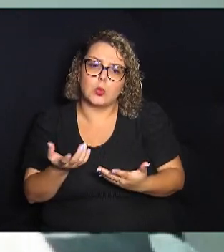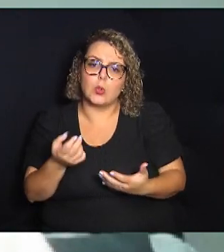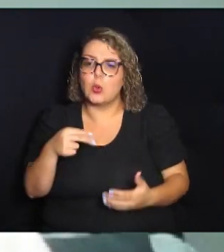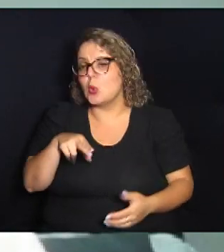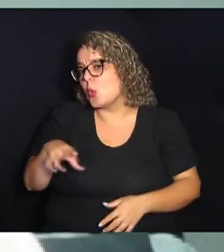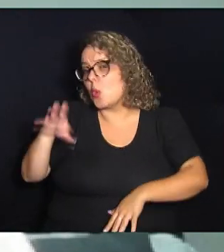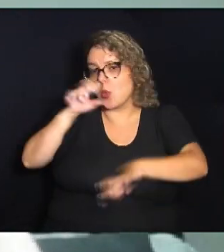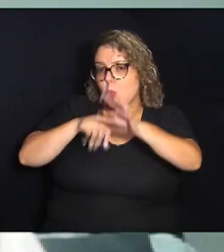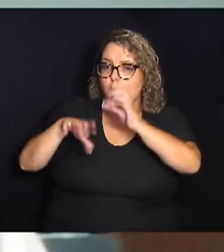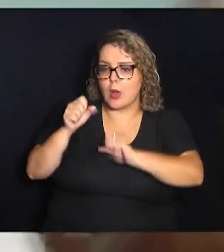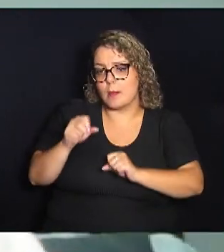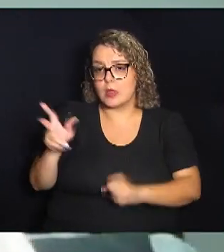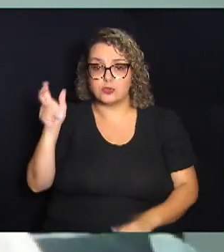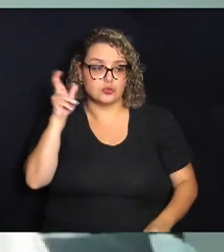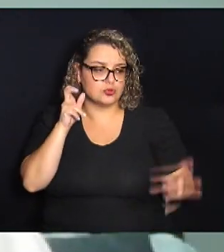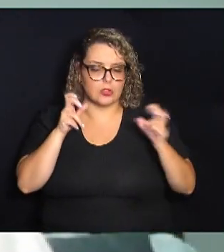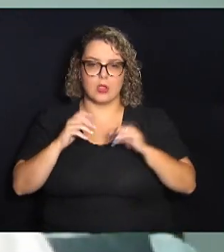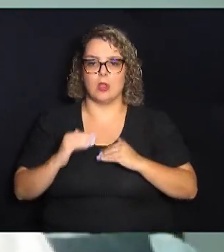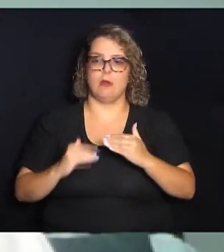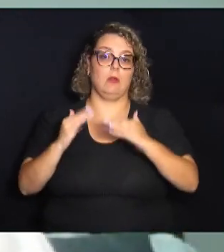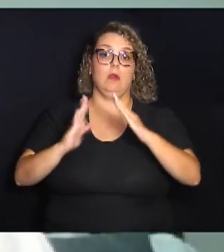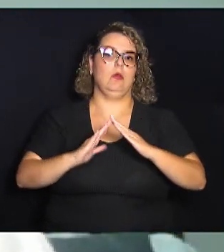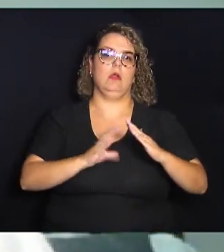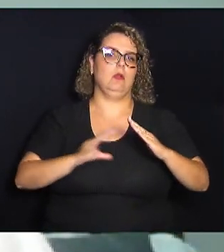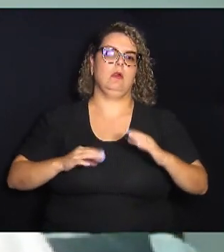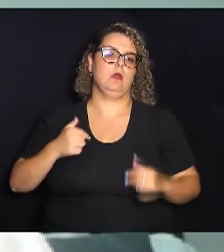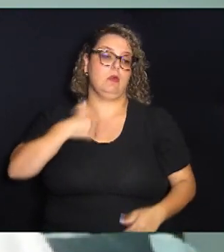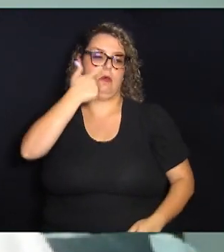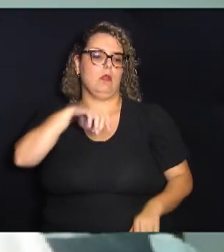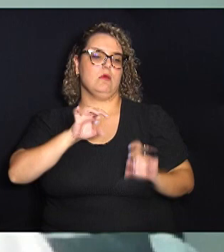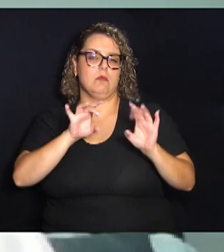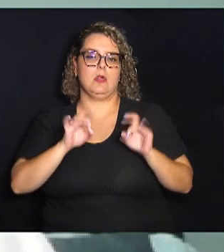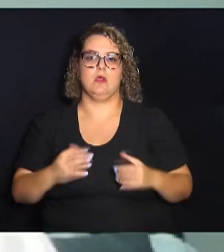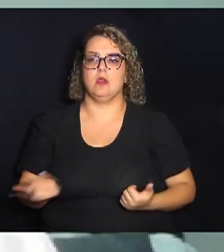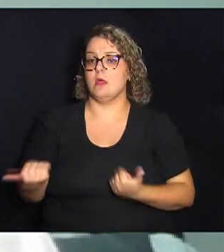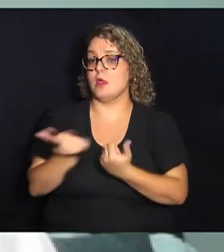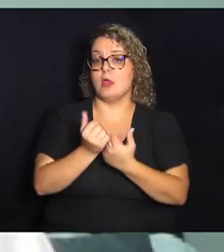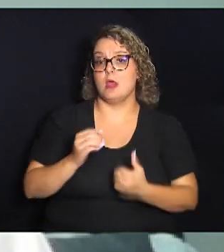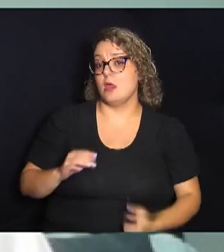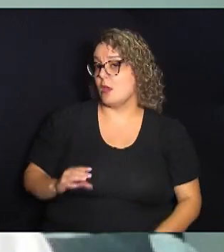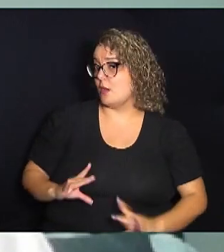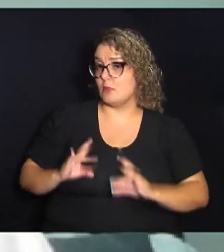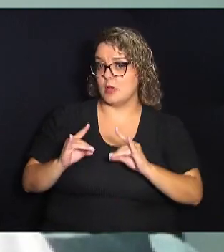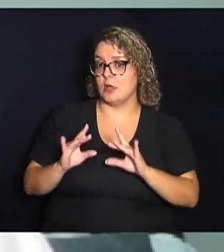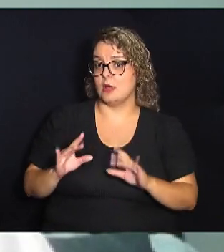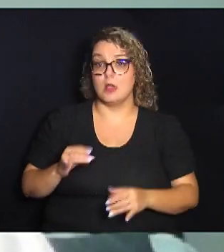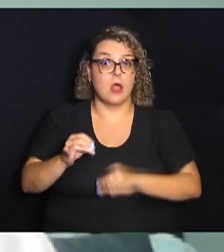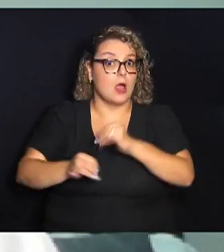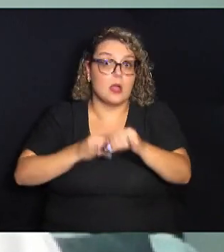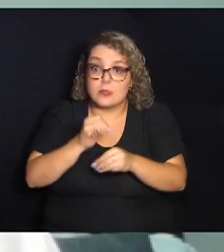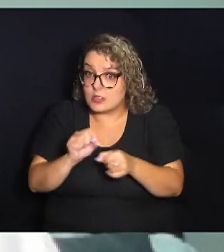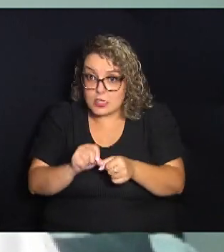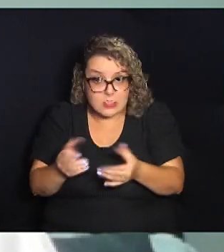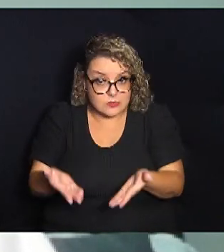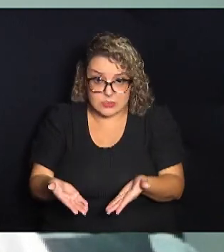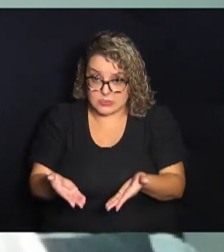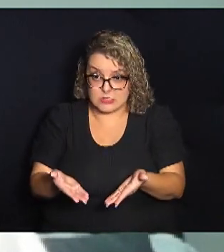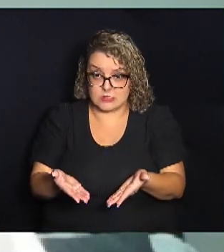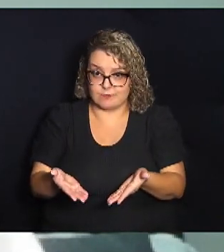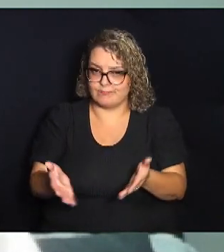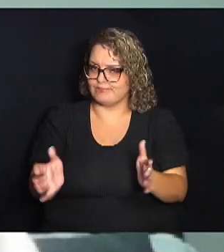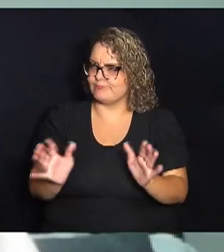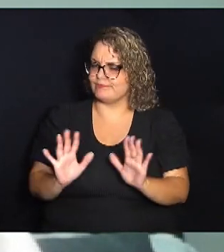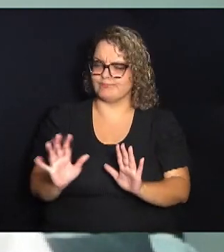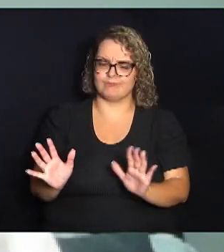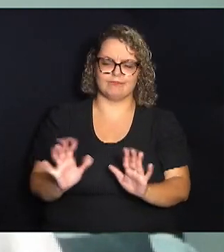de orelhada e sai montando uma clínica. Eu sou especialista em reposição hormonal. A internet faz isso. E isso